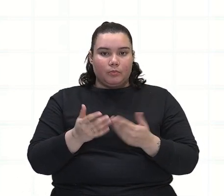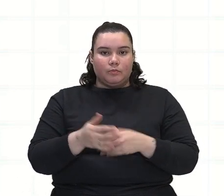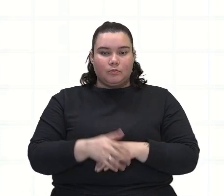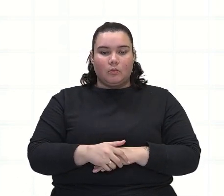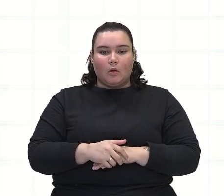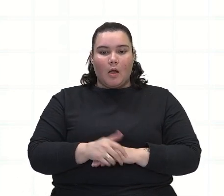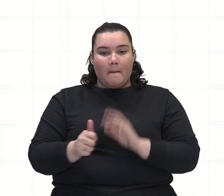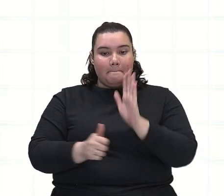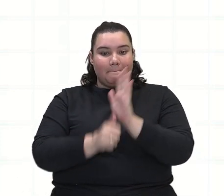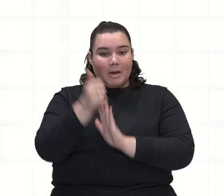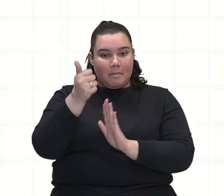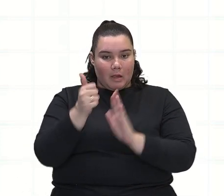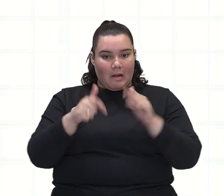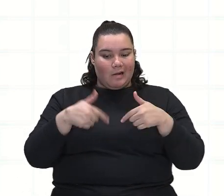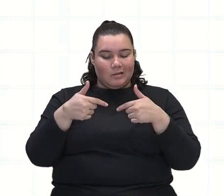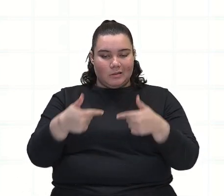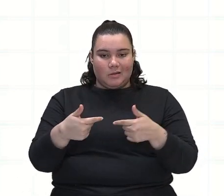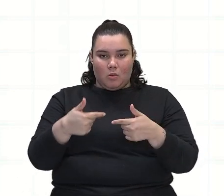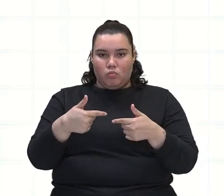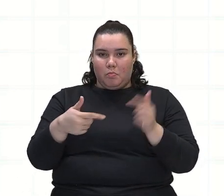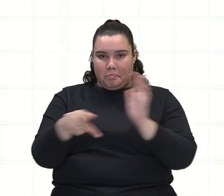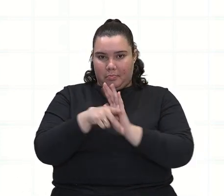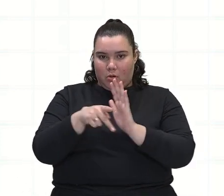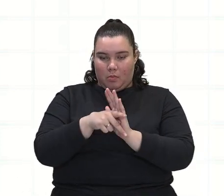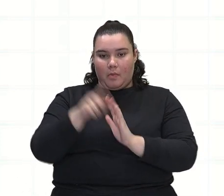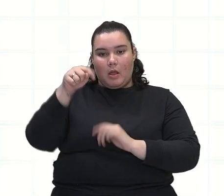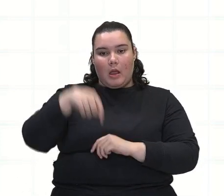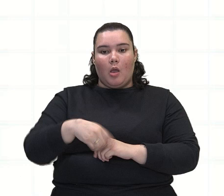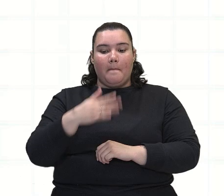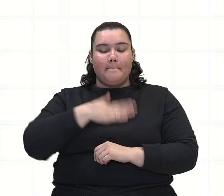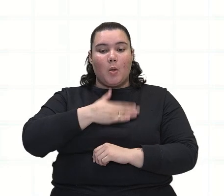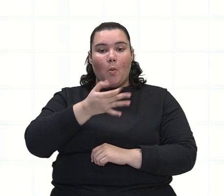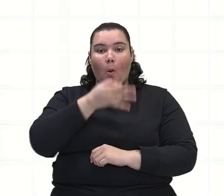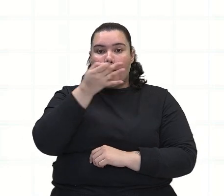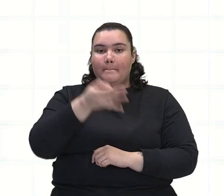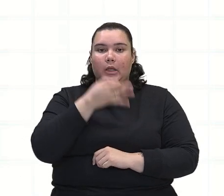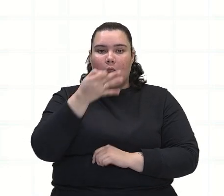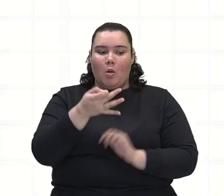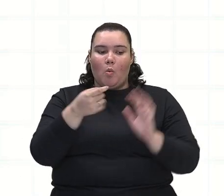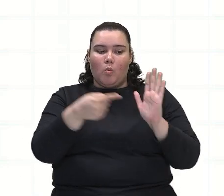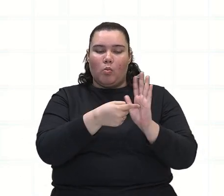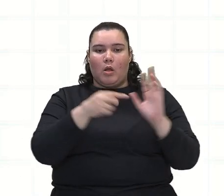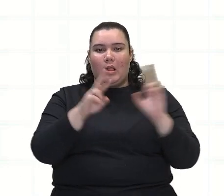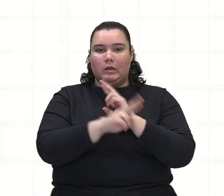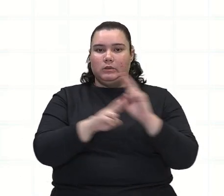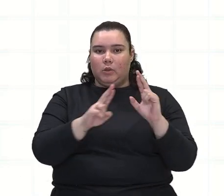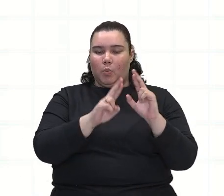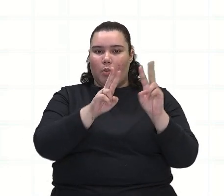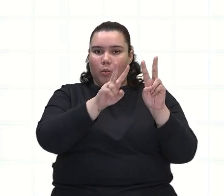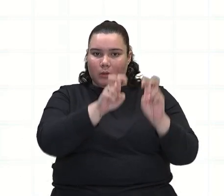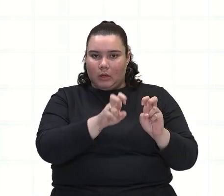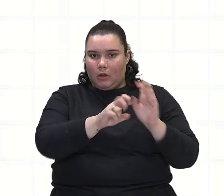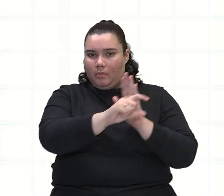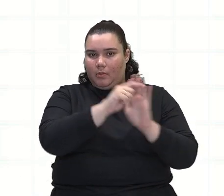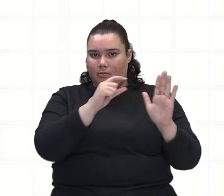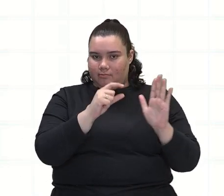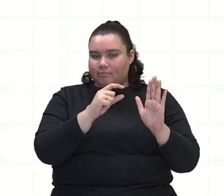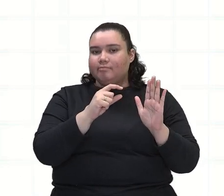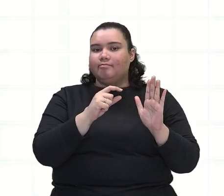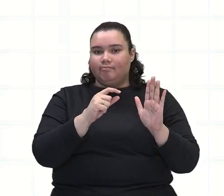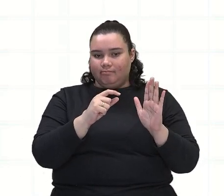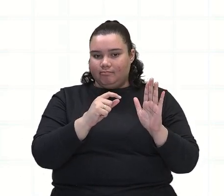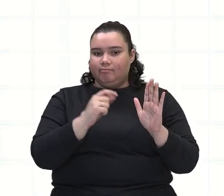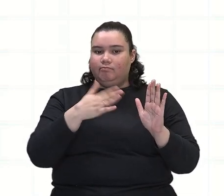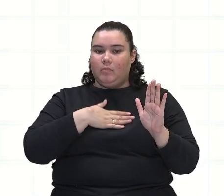atos é se posicionar em relação a esse tema, a esse assunto. Eu vou tomar um partido aqui,